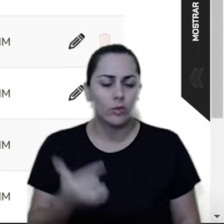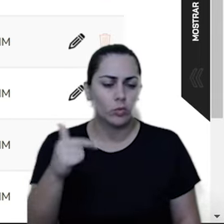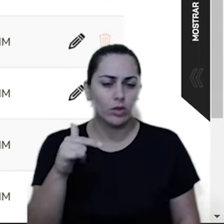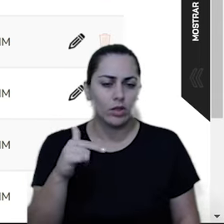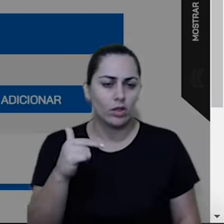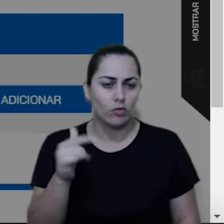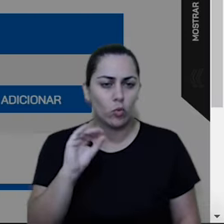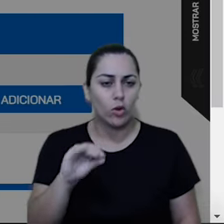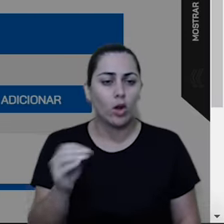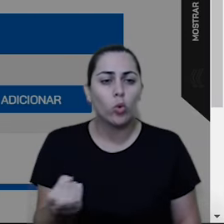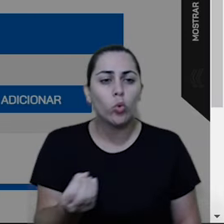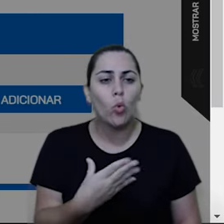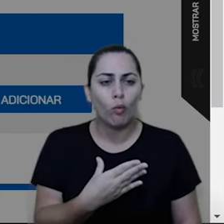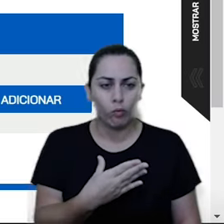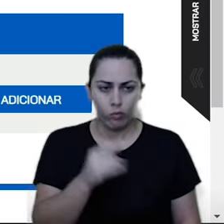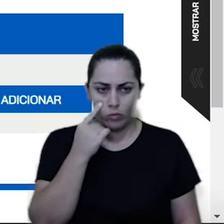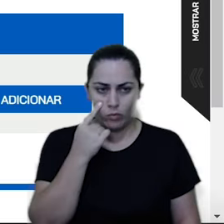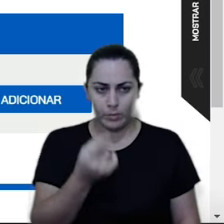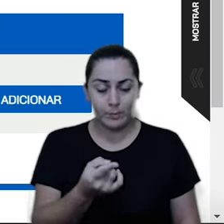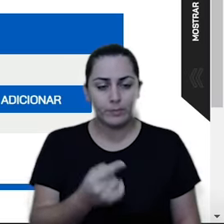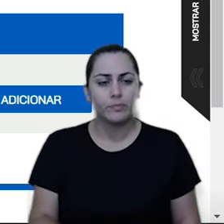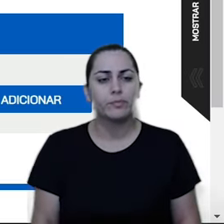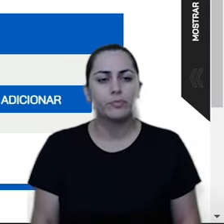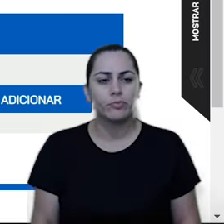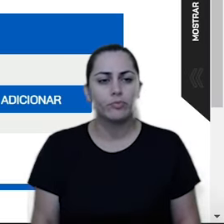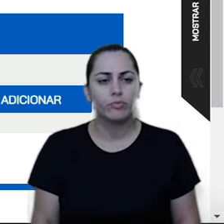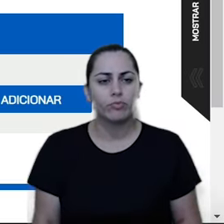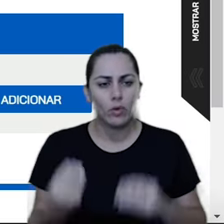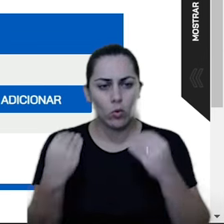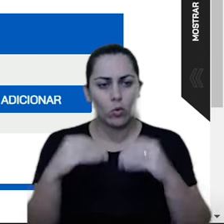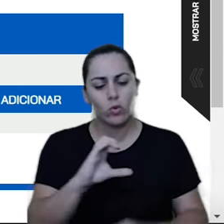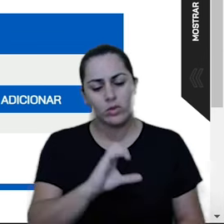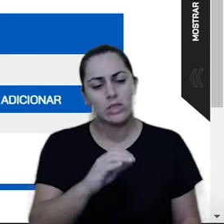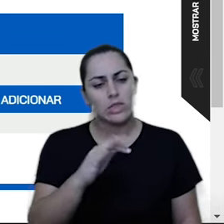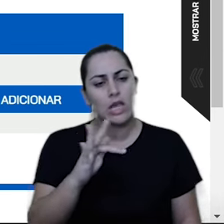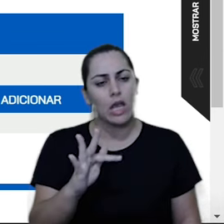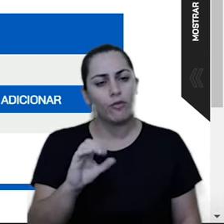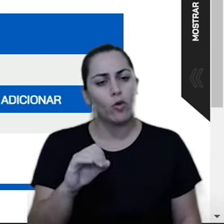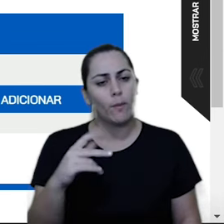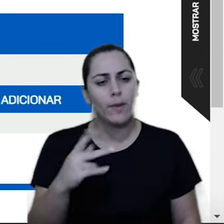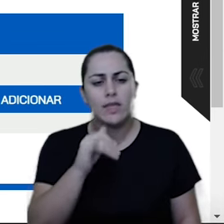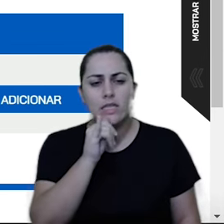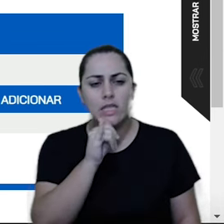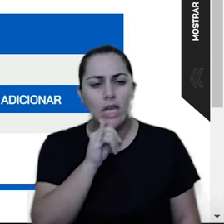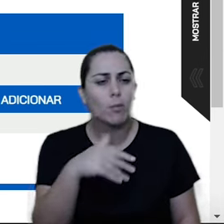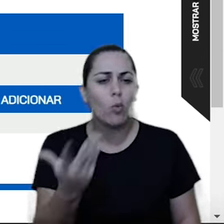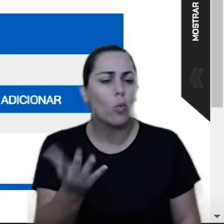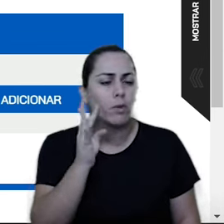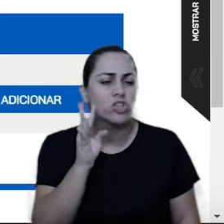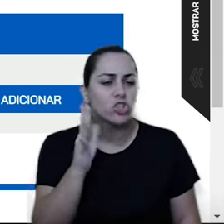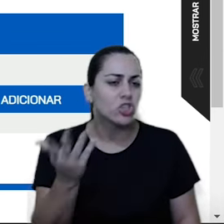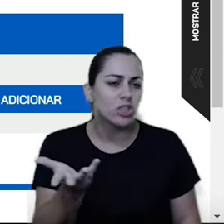tem eu vou adicionar um novo eu venho aqui coloco uma cfop dá uma dica de código aí qualquer que vocês